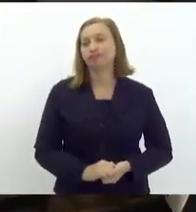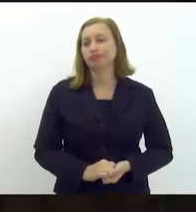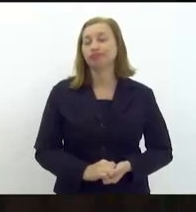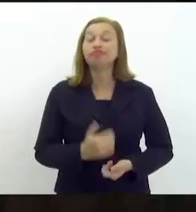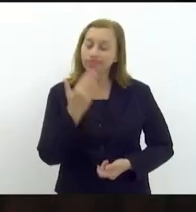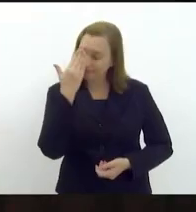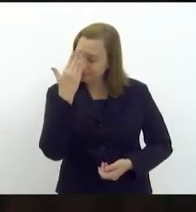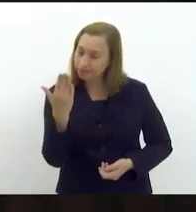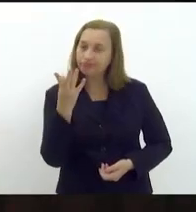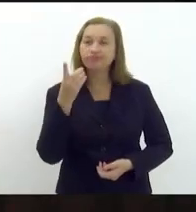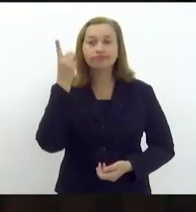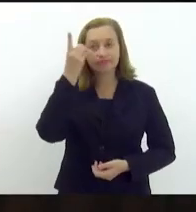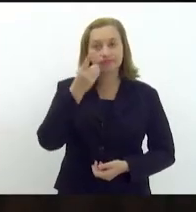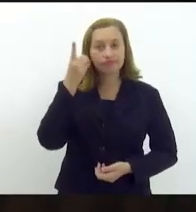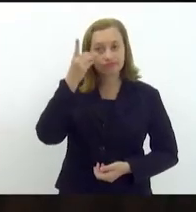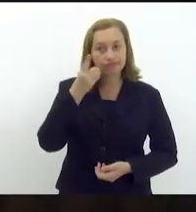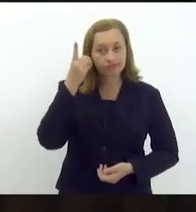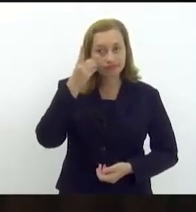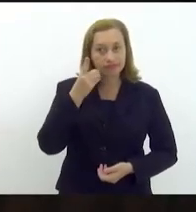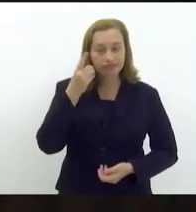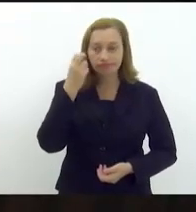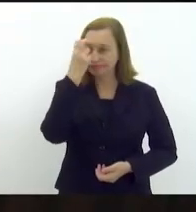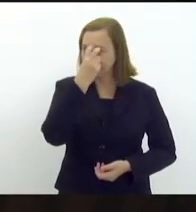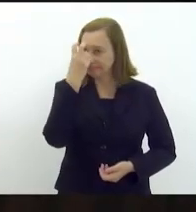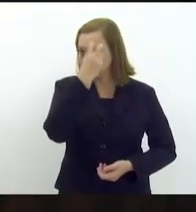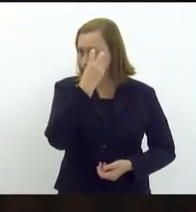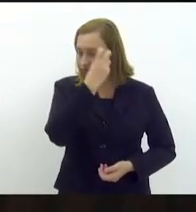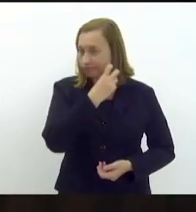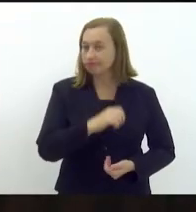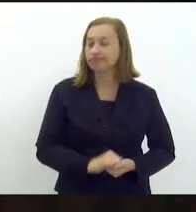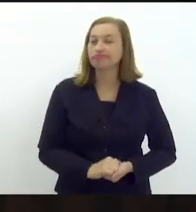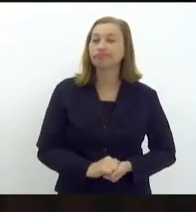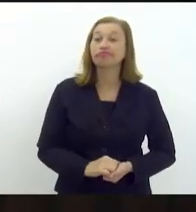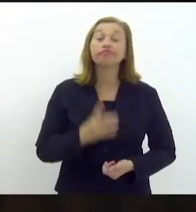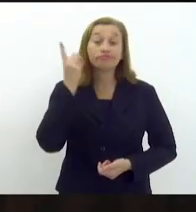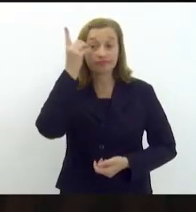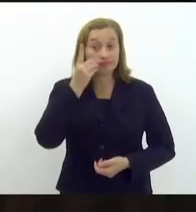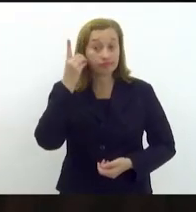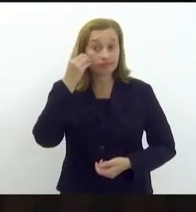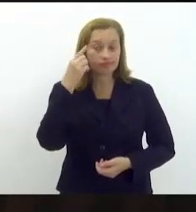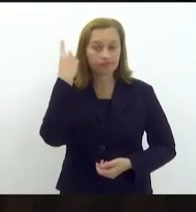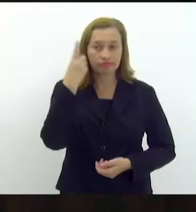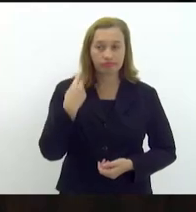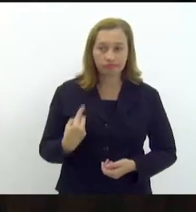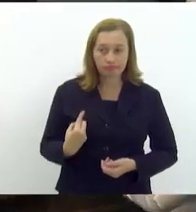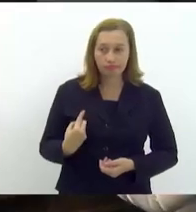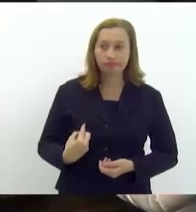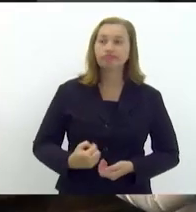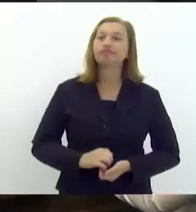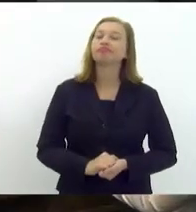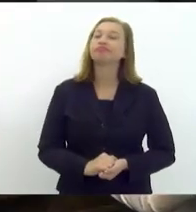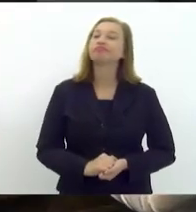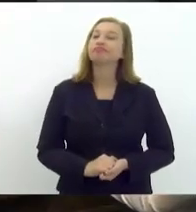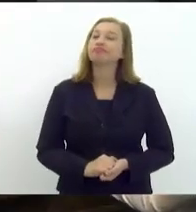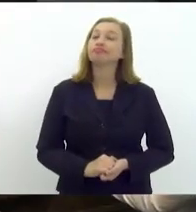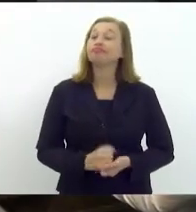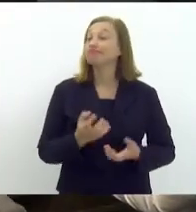Obrigada Deputado deputada Verônica Lima deputada Dani Balbi por favor queria